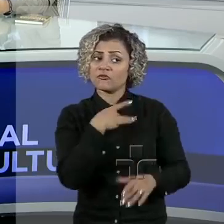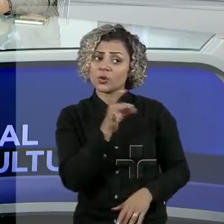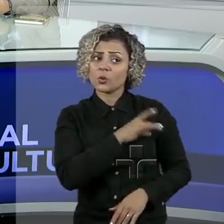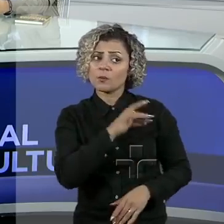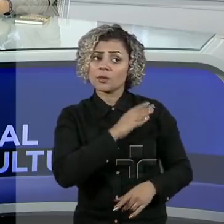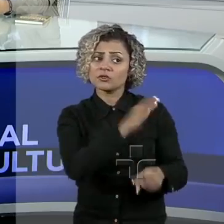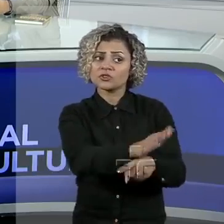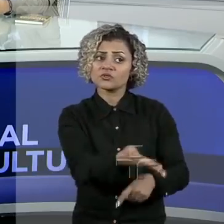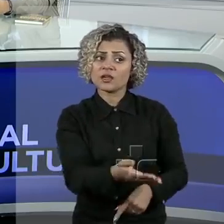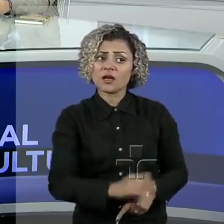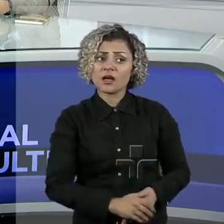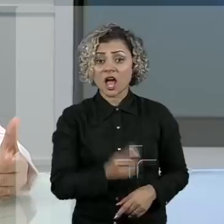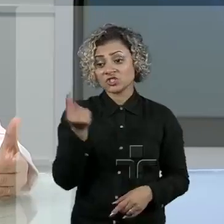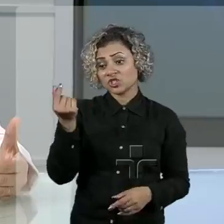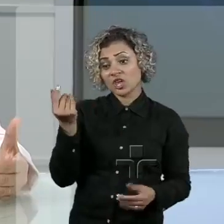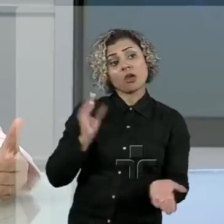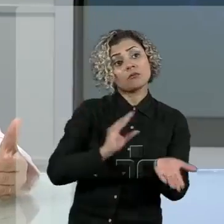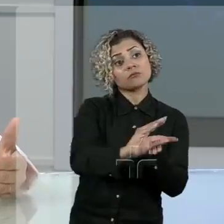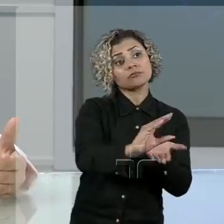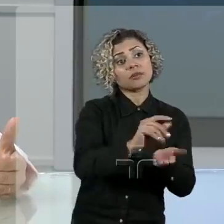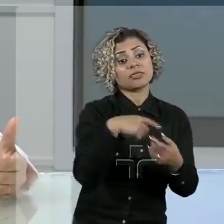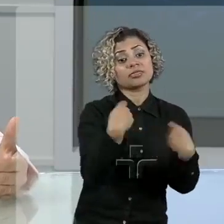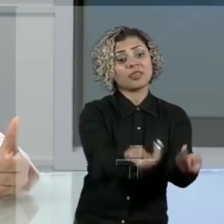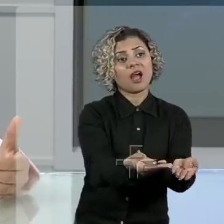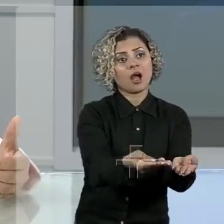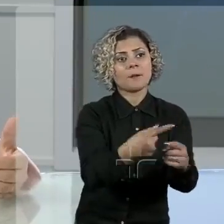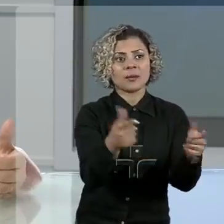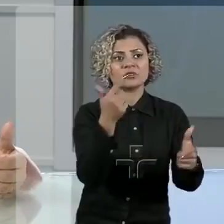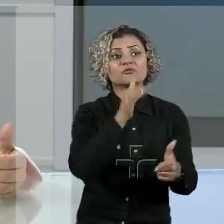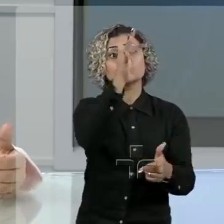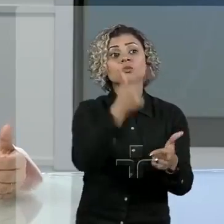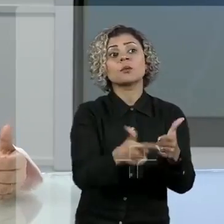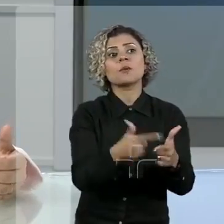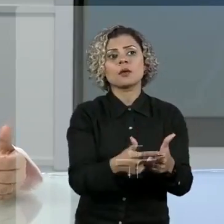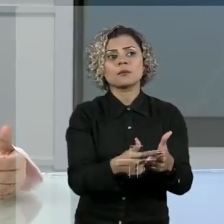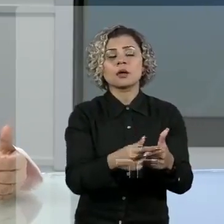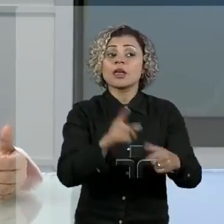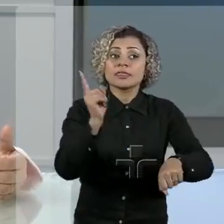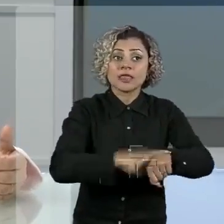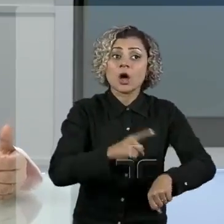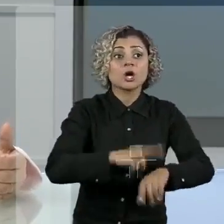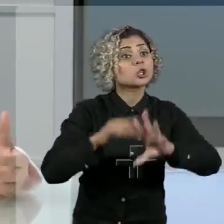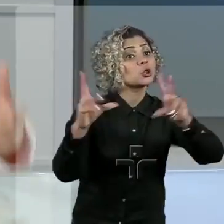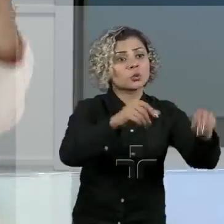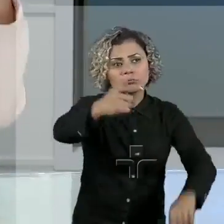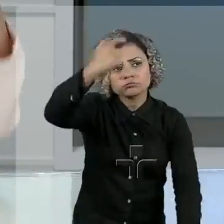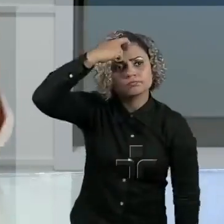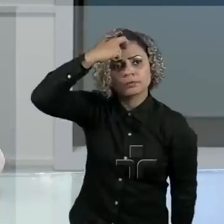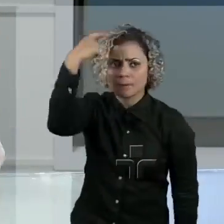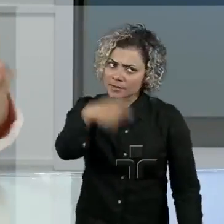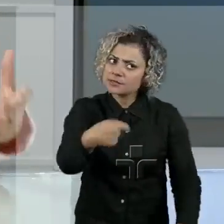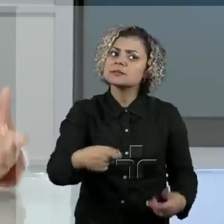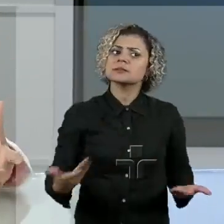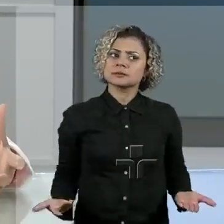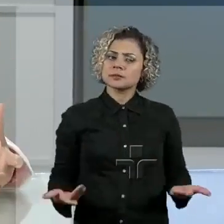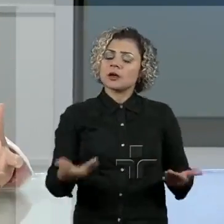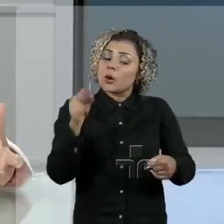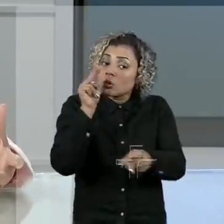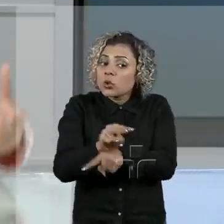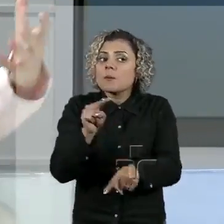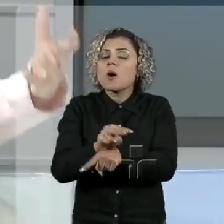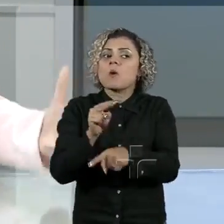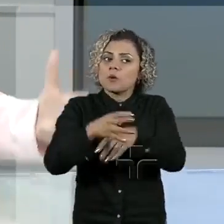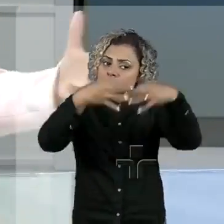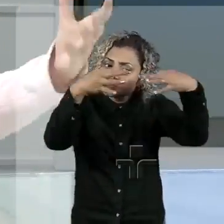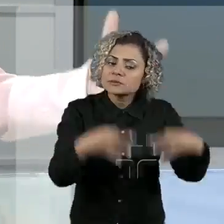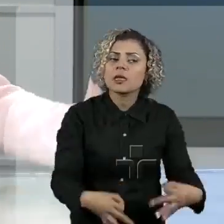cidade, né, mandando uma emenda, e amanhã tem um problema. Então, é hora de todo mundo colocar a mão na consciência, vamos cuidar,